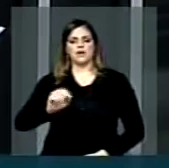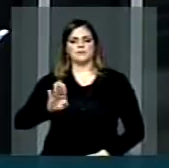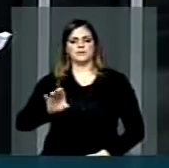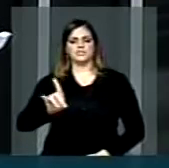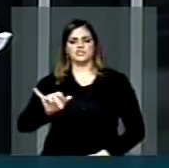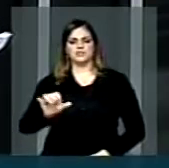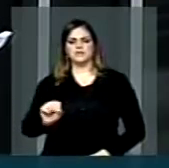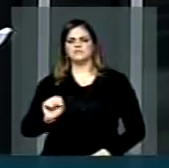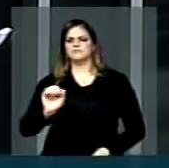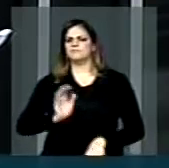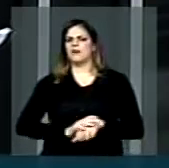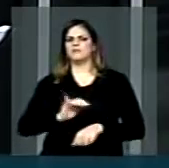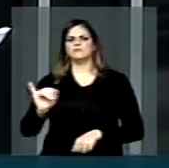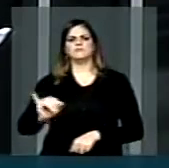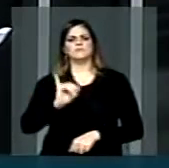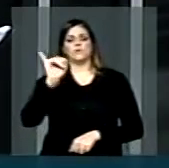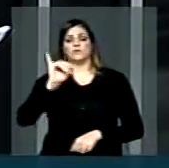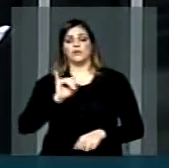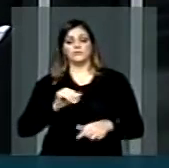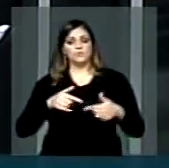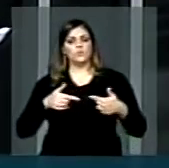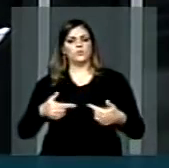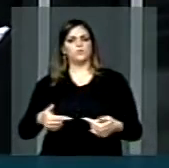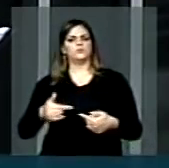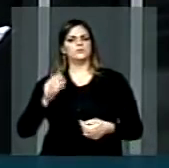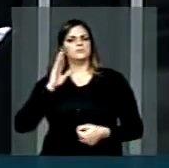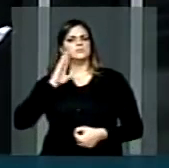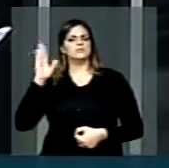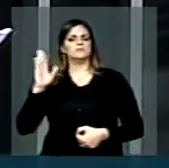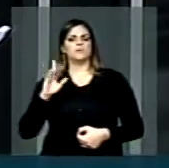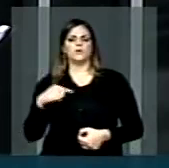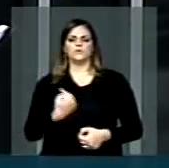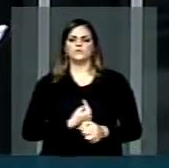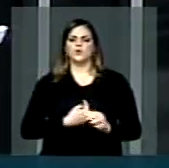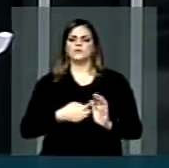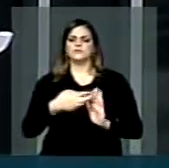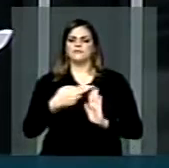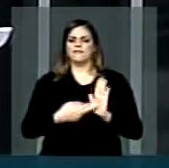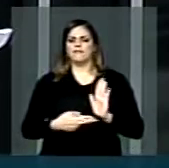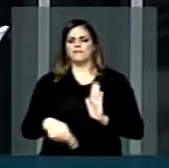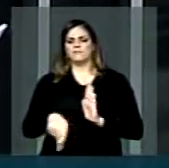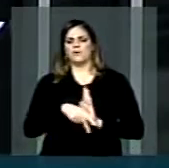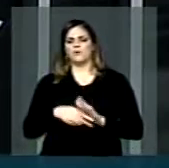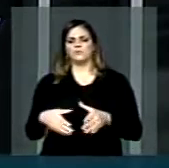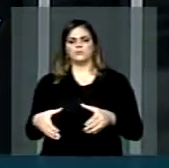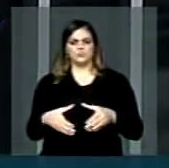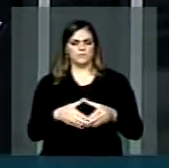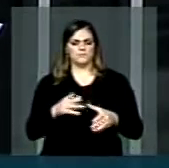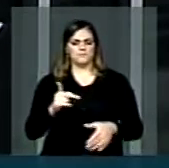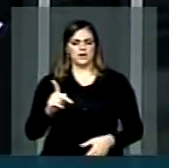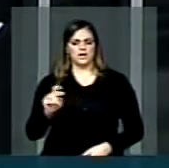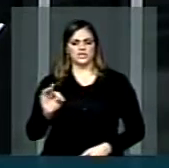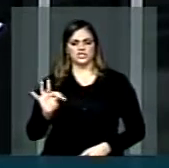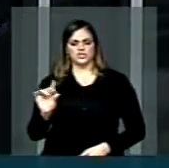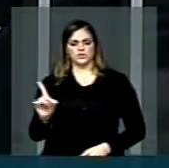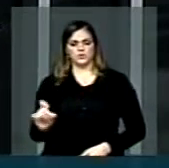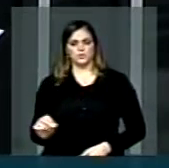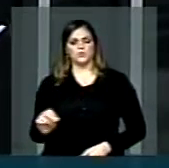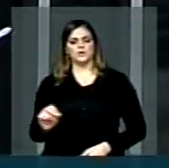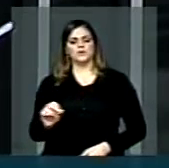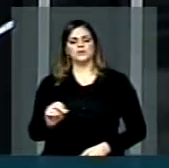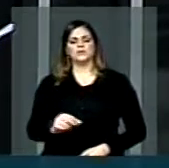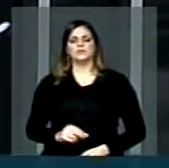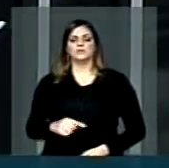foi uma grande referência, com posições sempre de acordo com o nosso programa e com nossas bandeiras partidárias. Na galeria dos grandes líderes trabalhistas que o PT